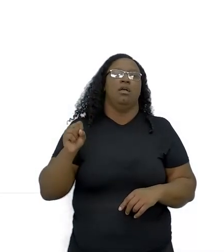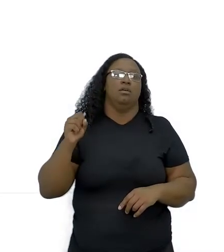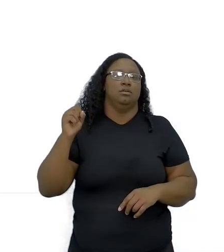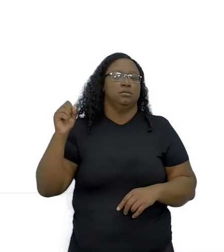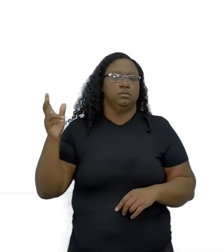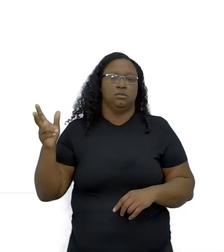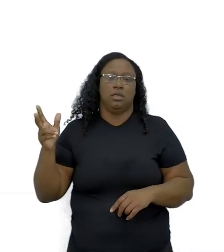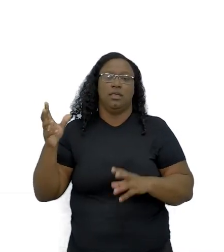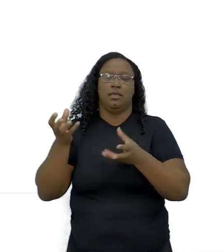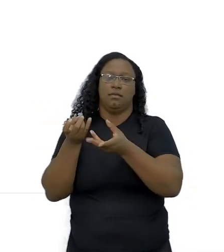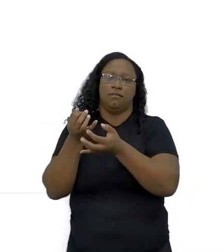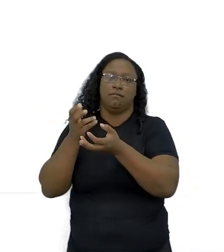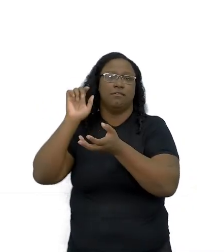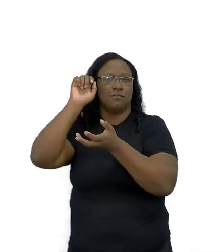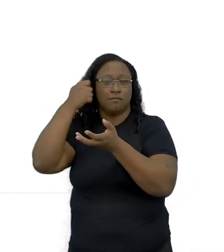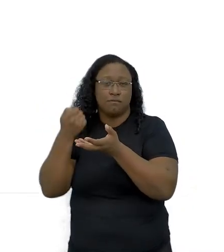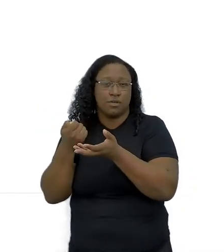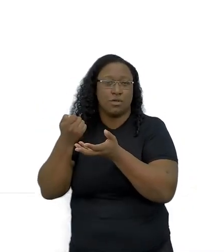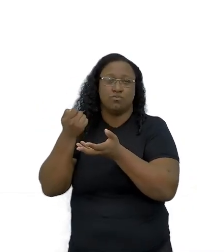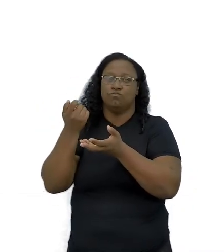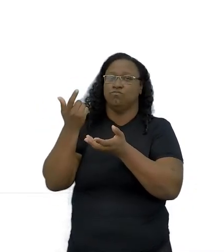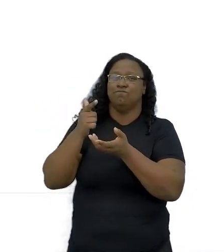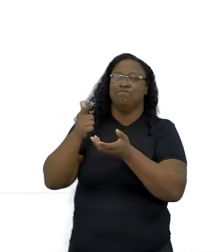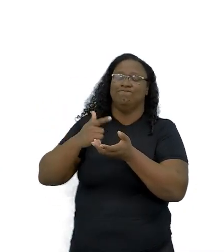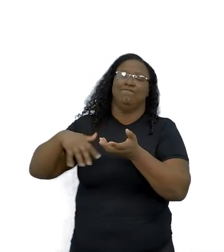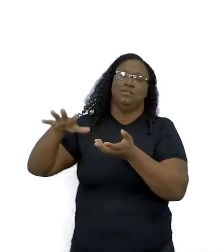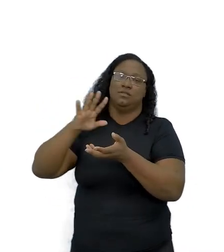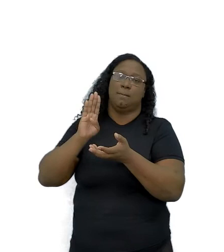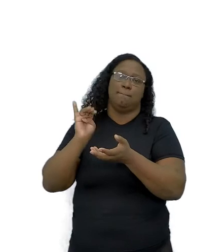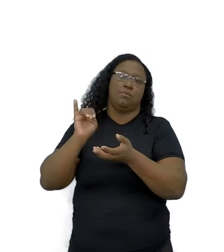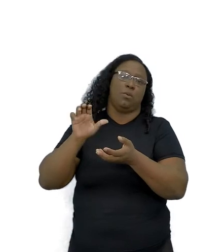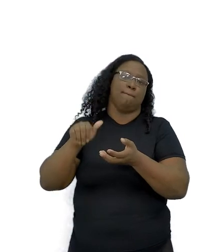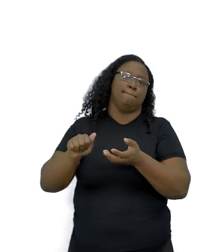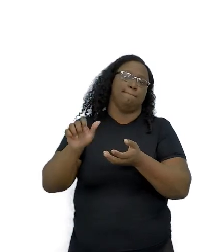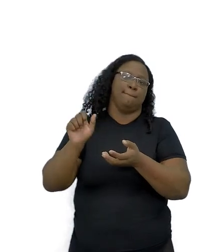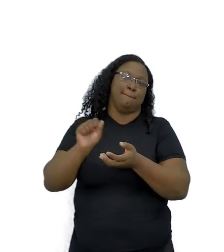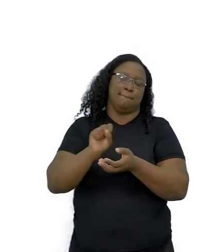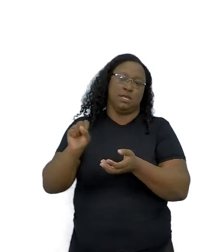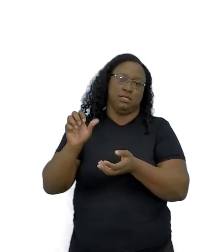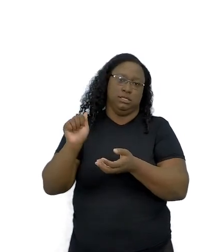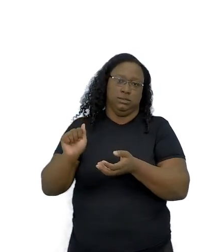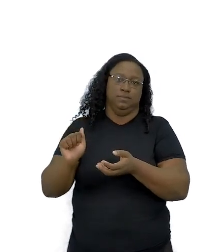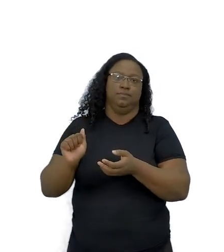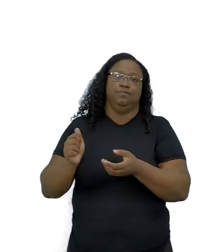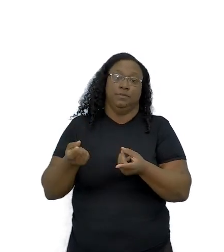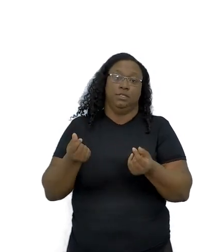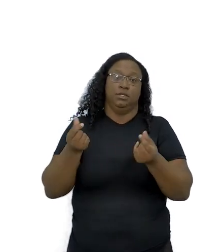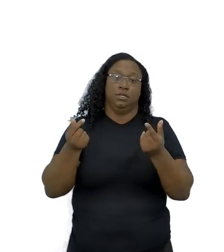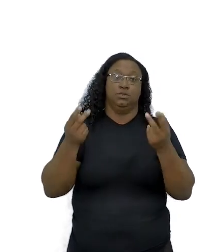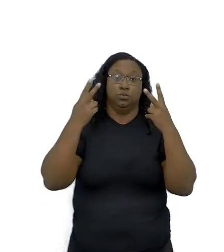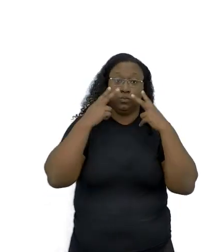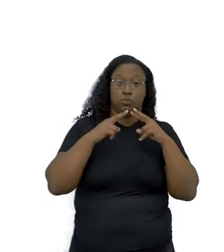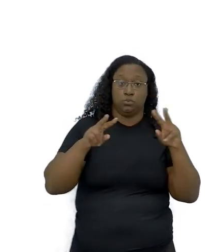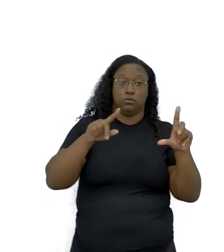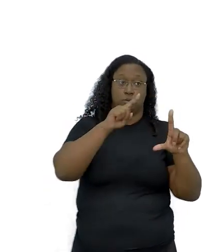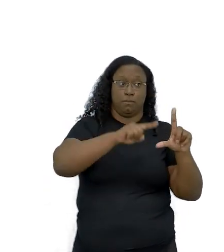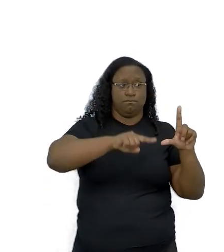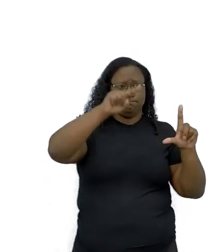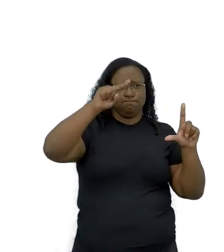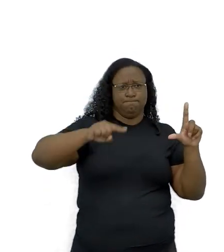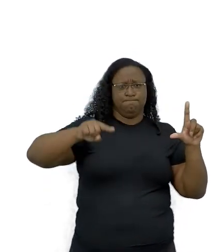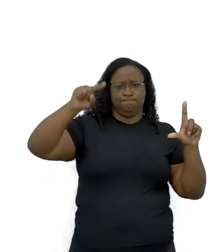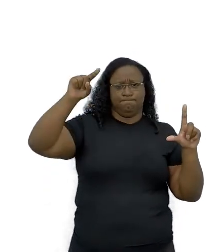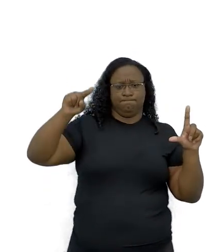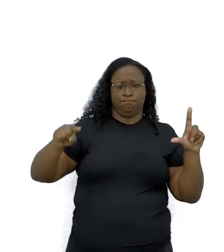e tudo mais, né, que não é da biomassa, tá bom? Isso encarece. Então, olhando aqui, comparando o